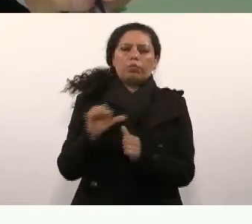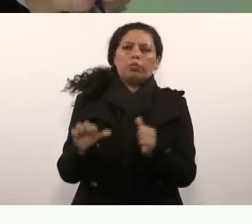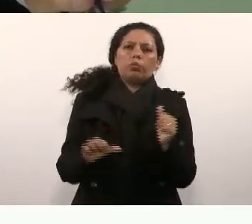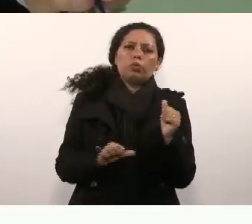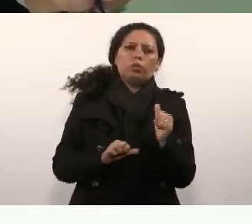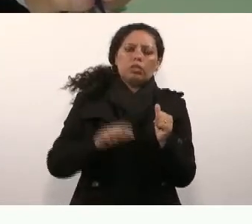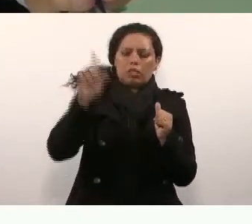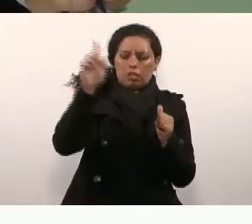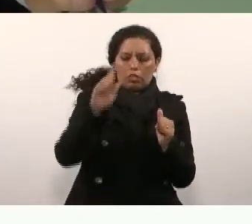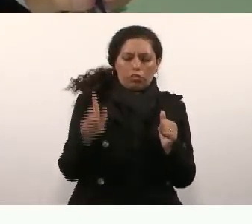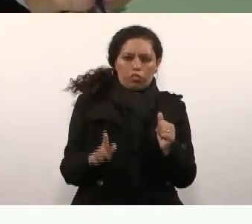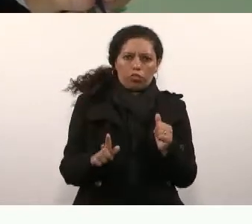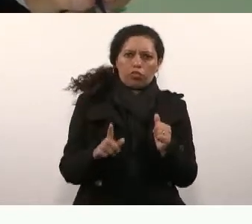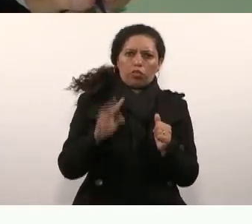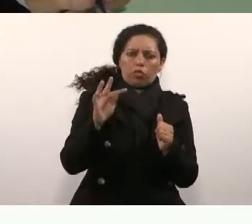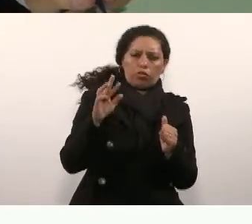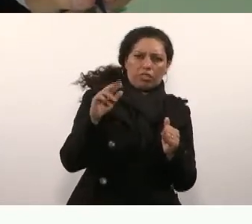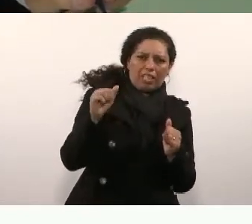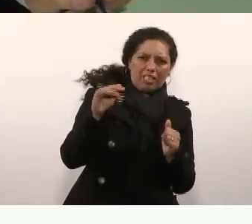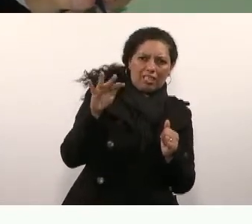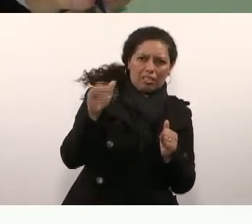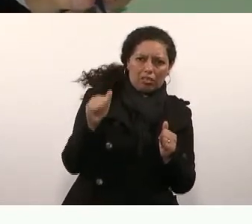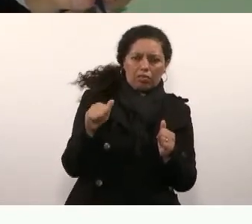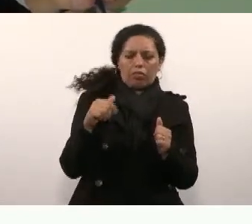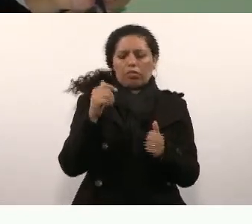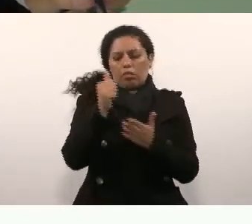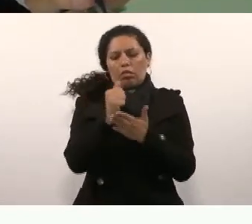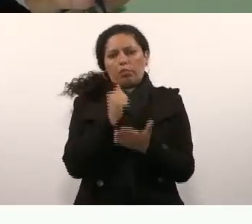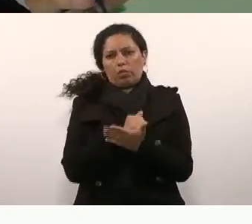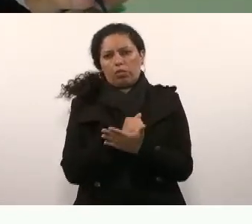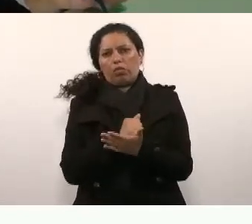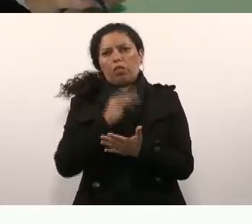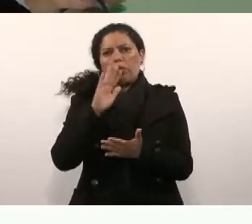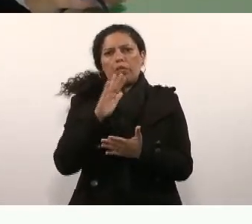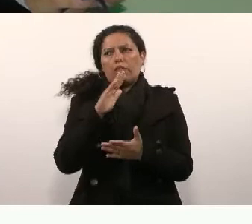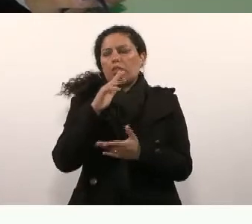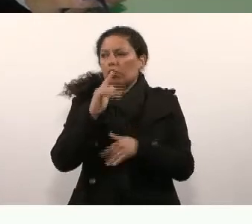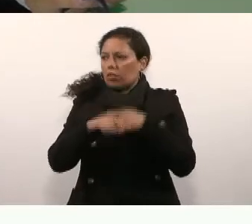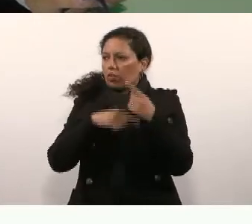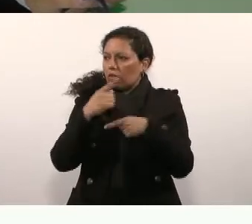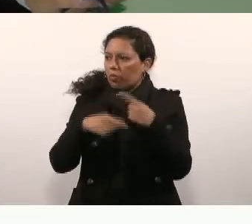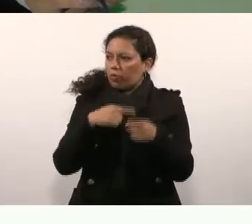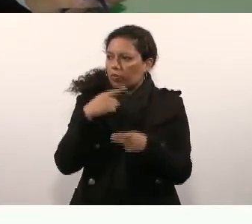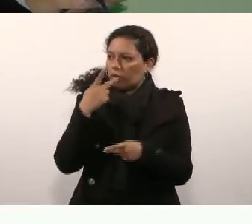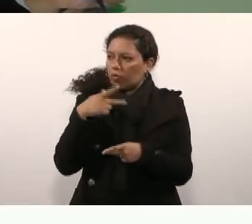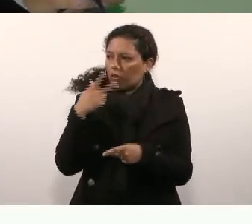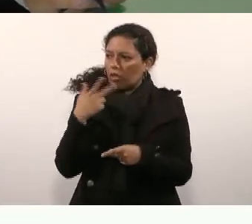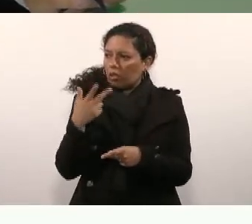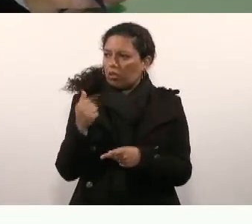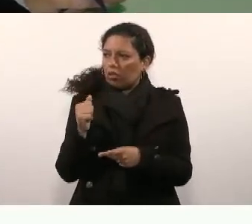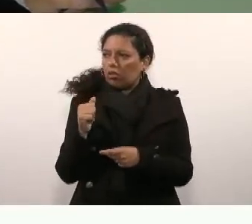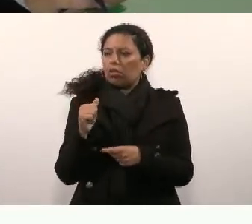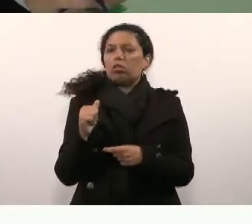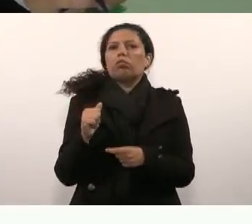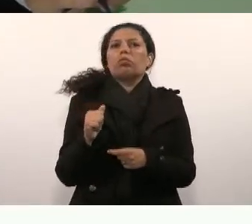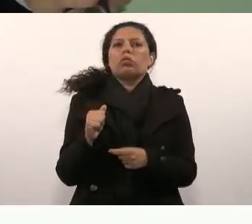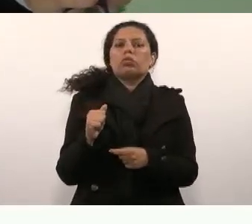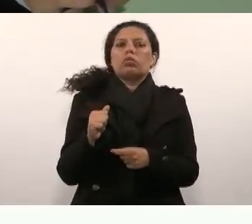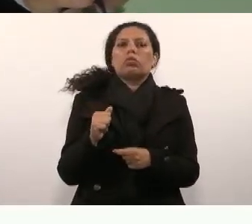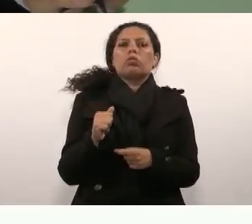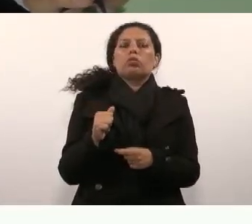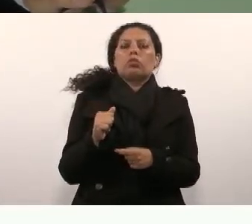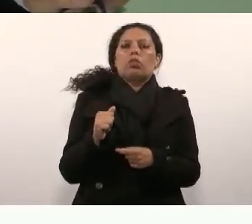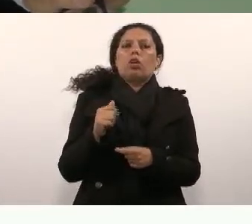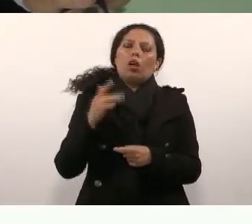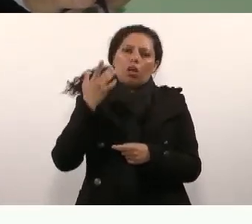de Compensação Tarifária, que tinha sido aprovado, mas foi declarado o governador vice-iniciativa. Então,